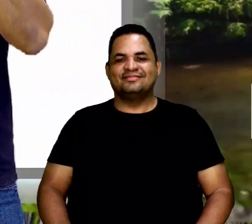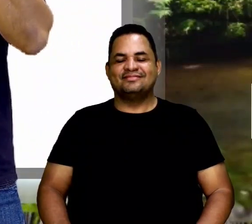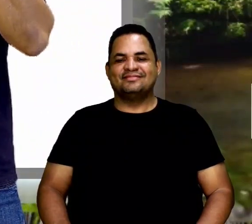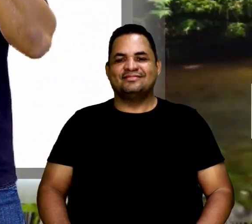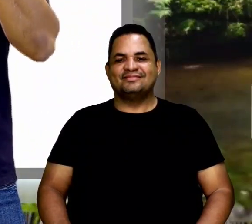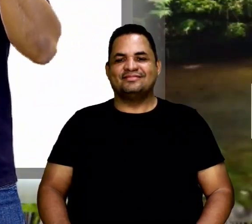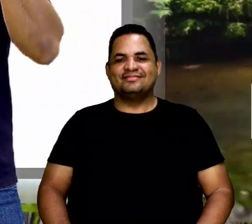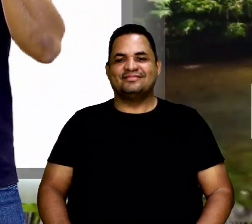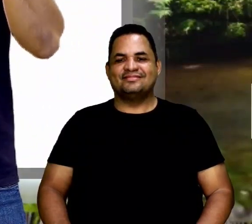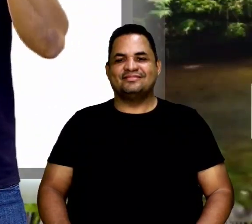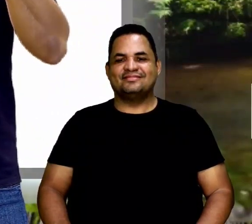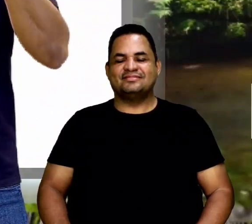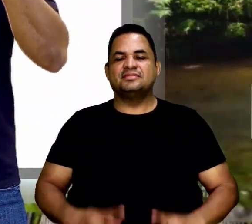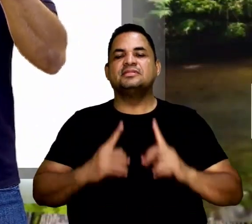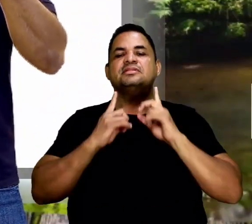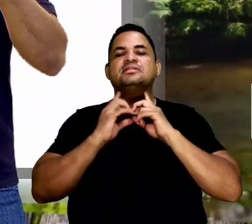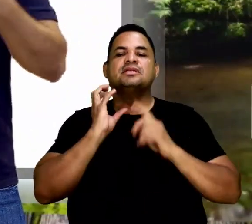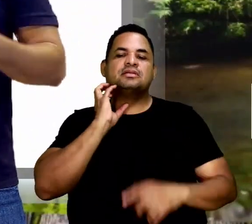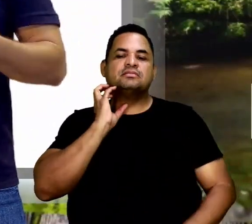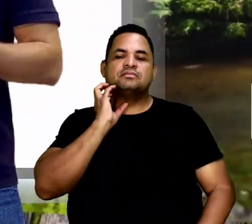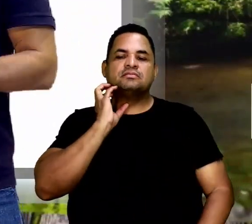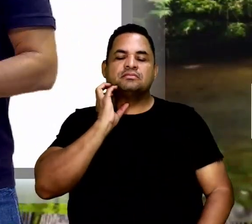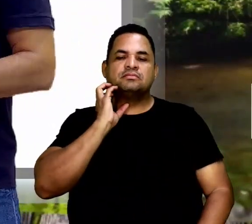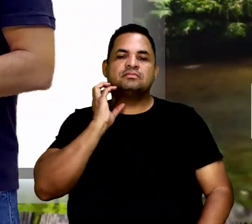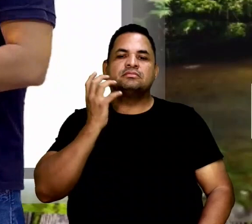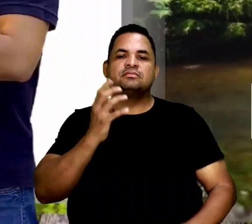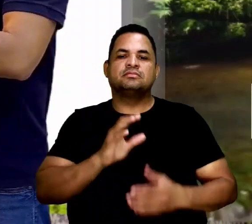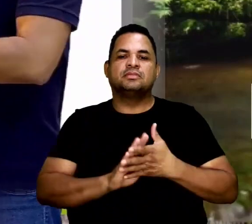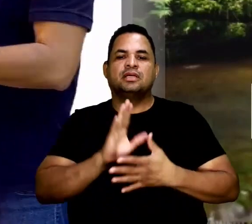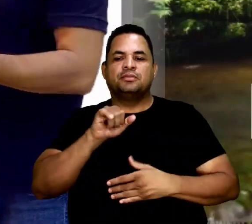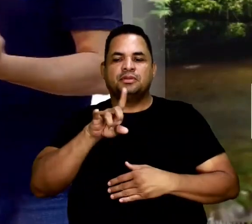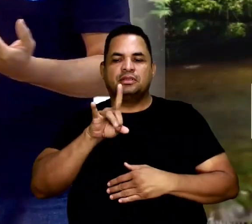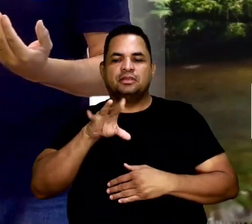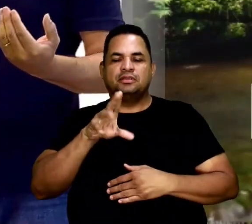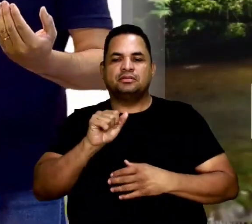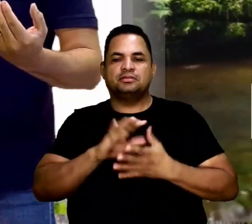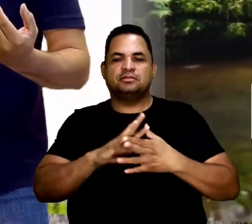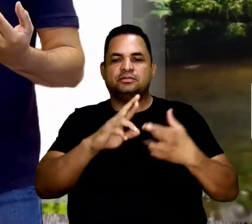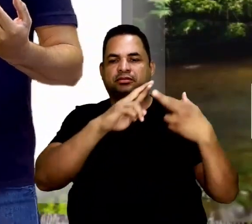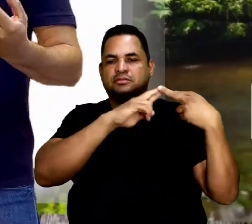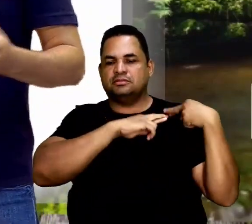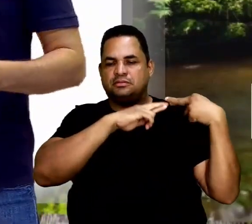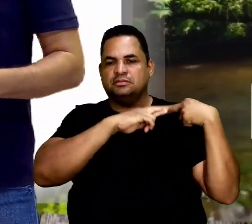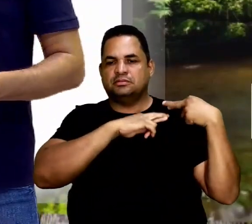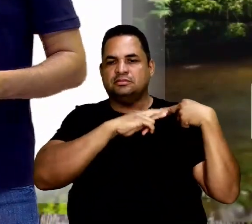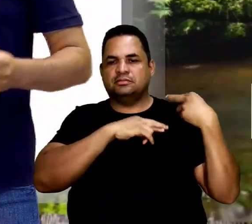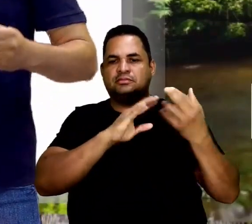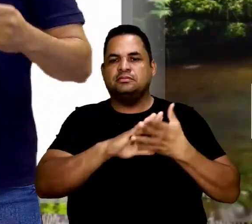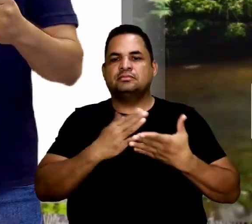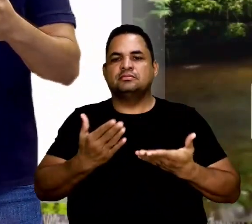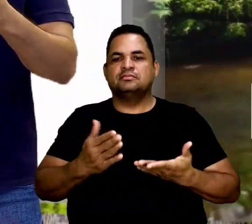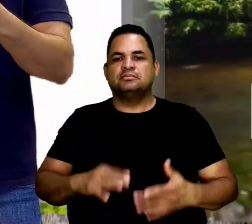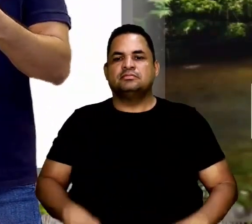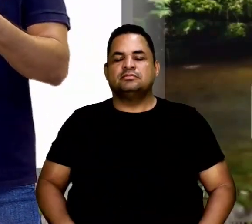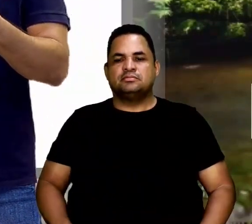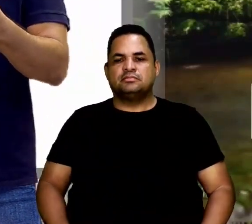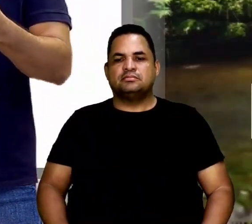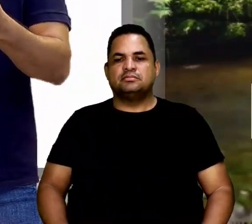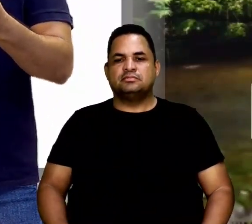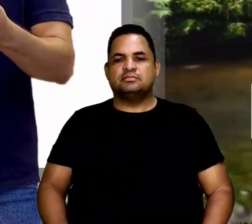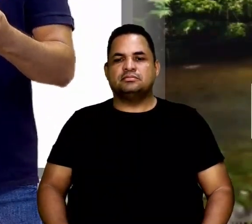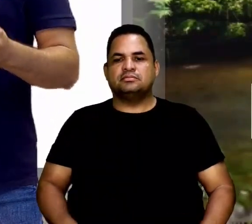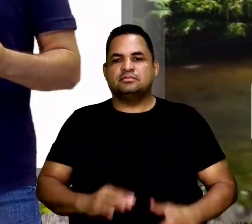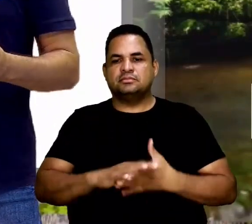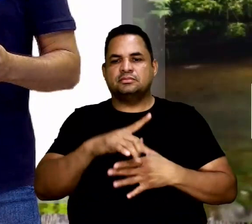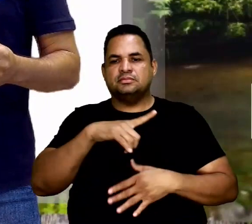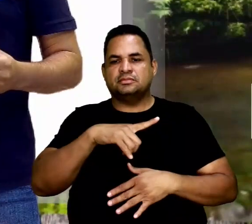Então, essas glândulas são as amígdalas. Elas são responsáveis, né? Elas são ricas